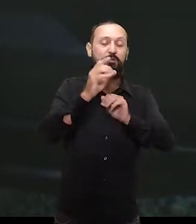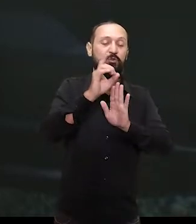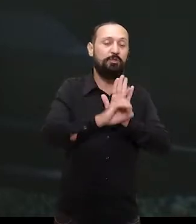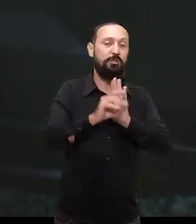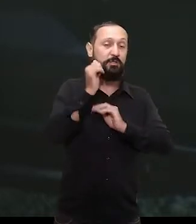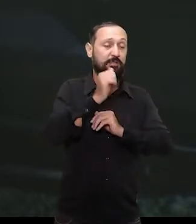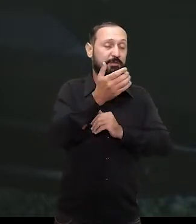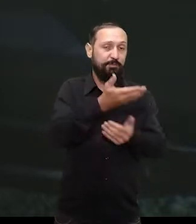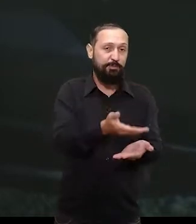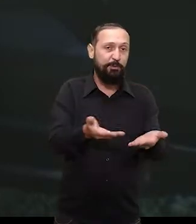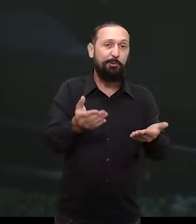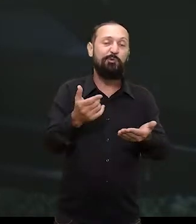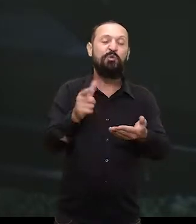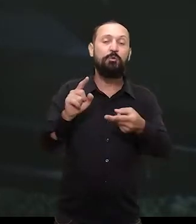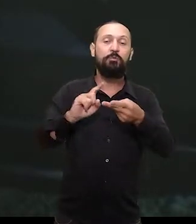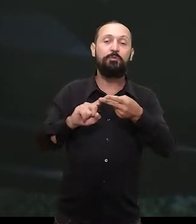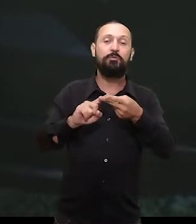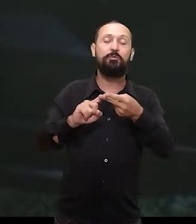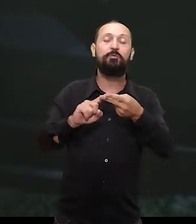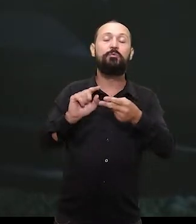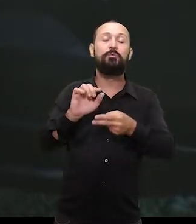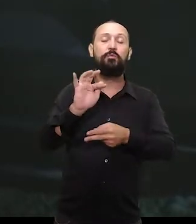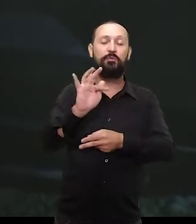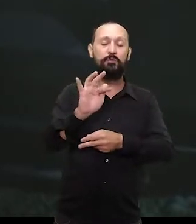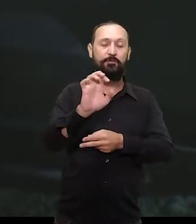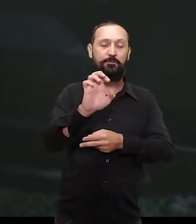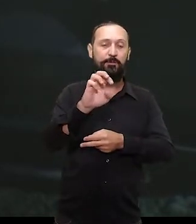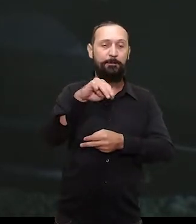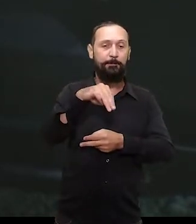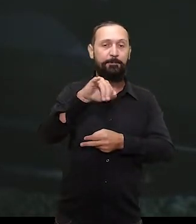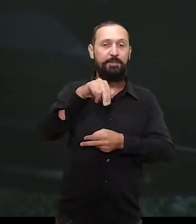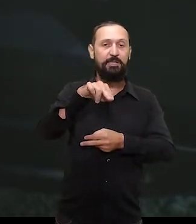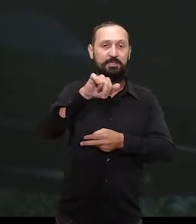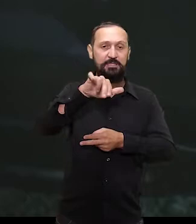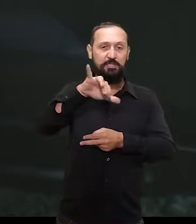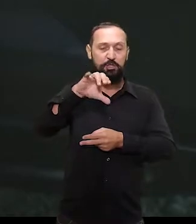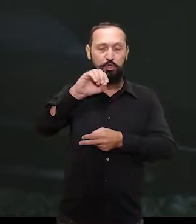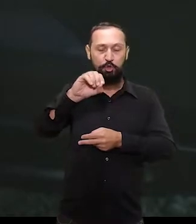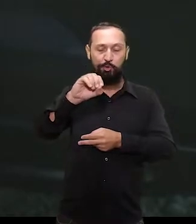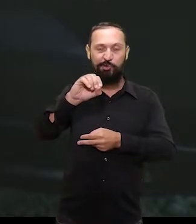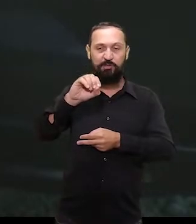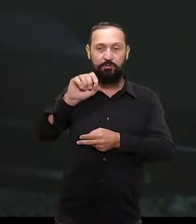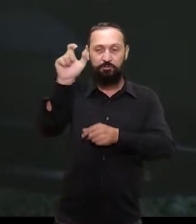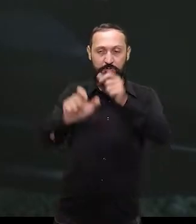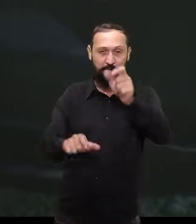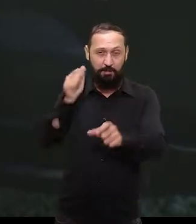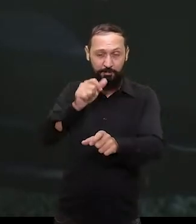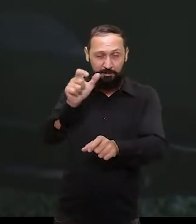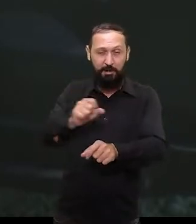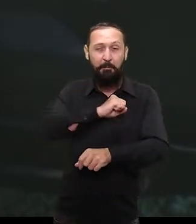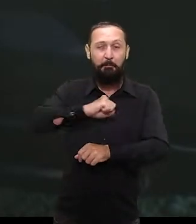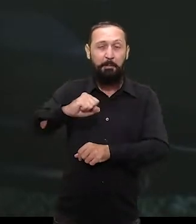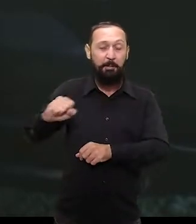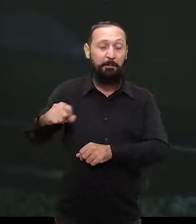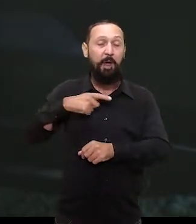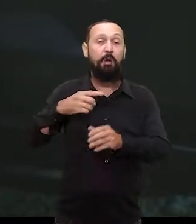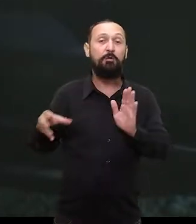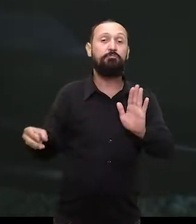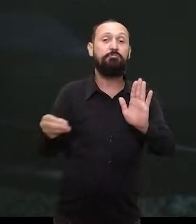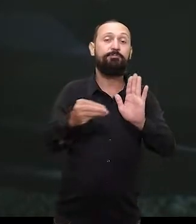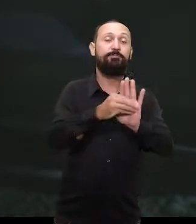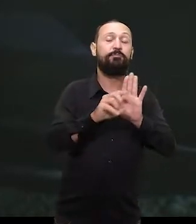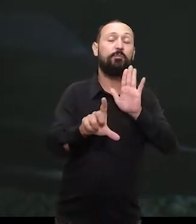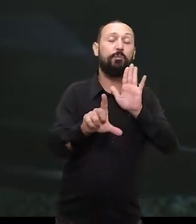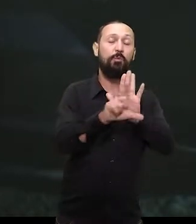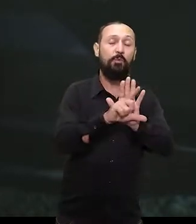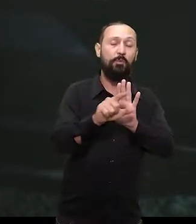Outra inovação foi a inclusão do feminicídio como uma qualificadora do homicídio Ainda há o que evoluir em relação